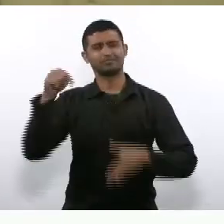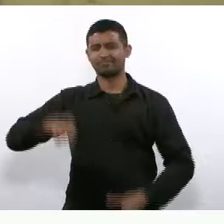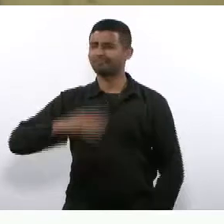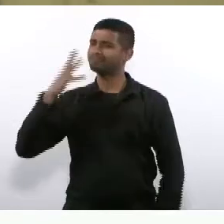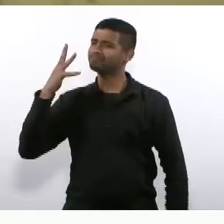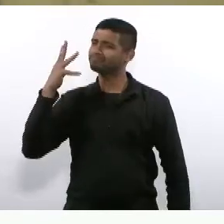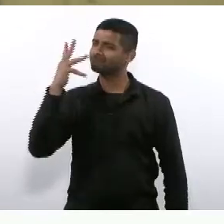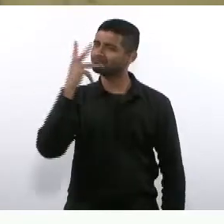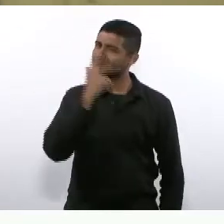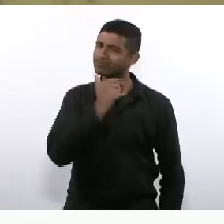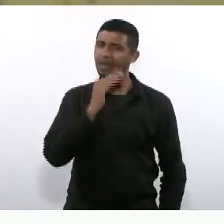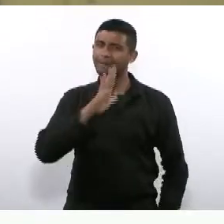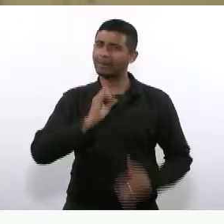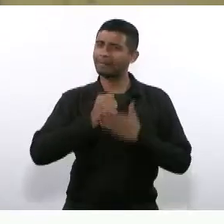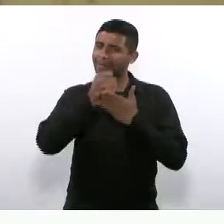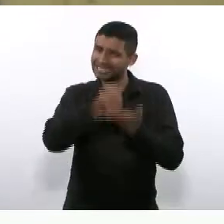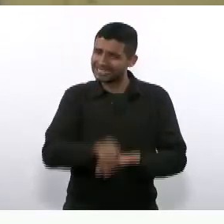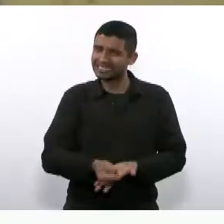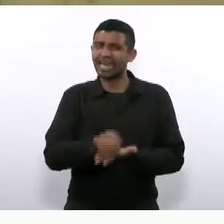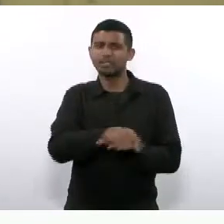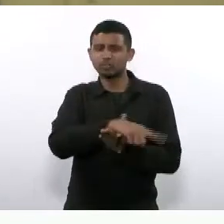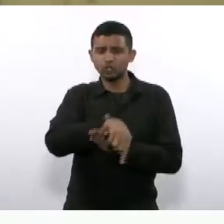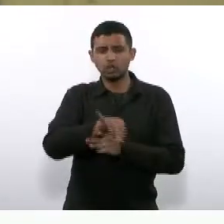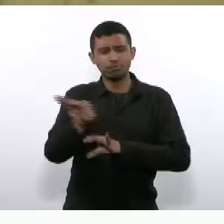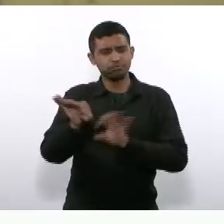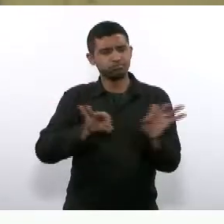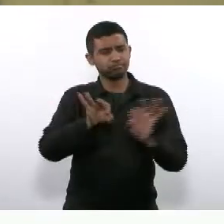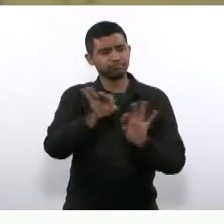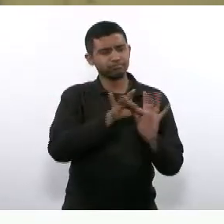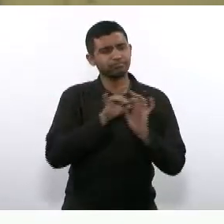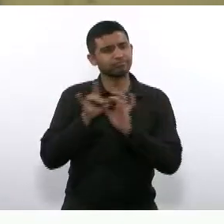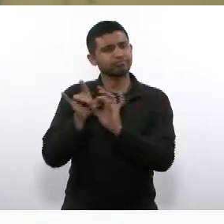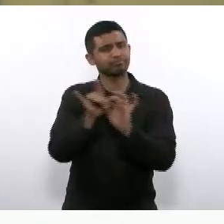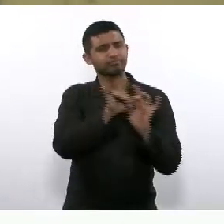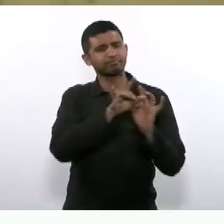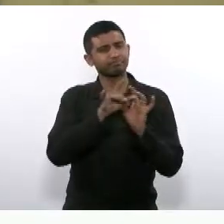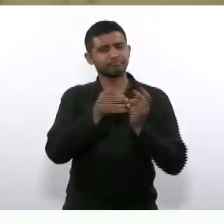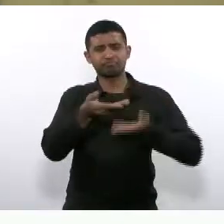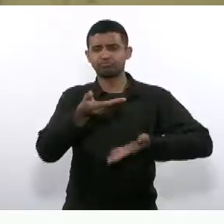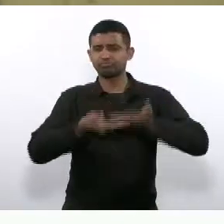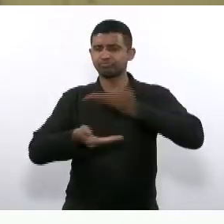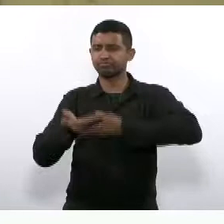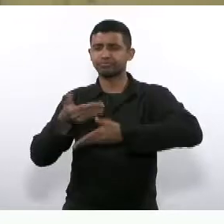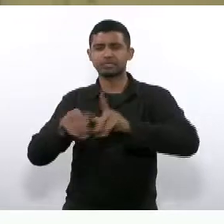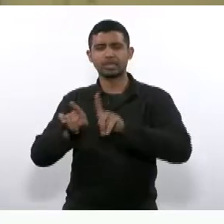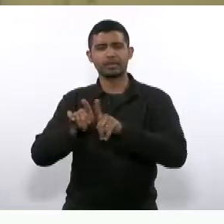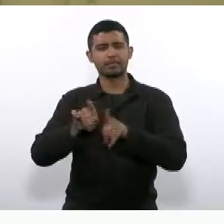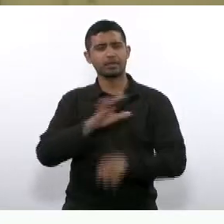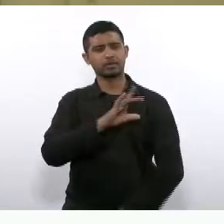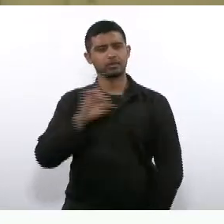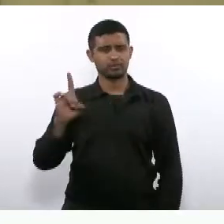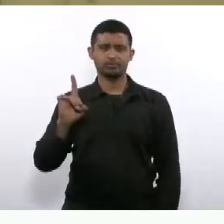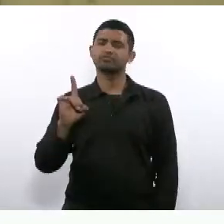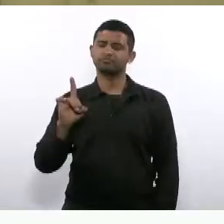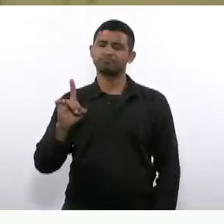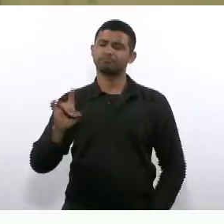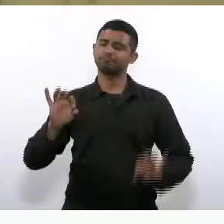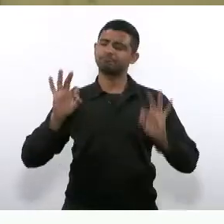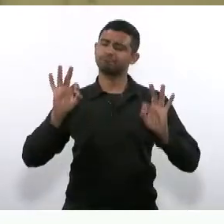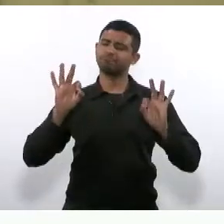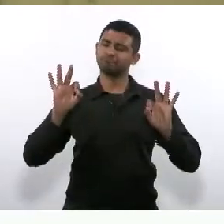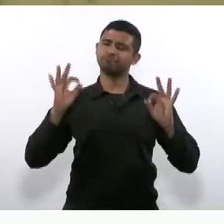apesar de tão duro, que nós construímos coletivamente, mas com a coordenação magistral de